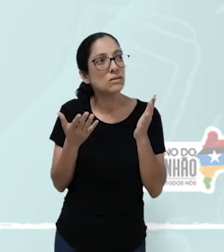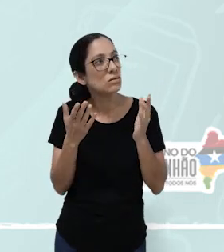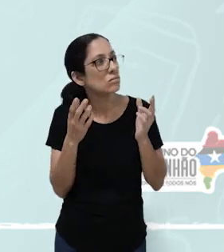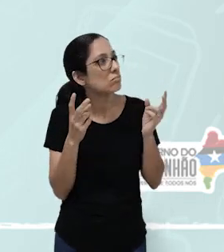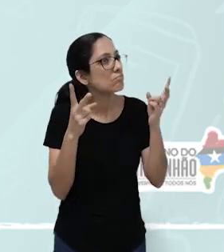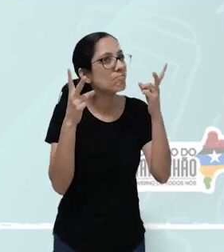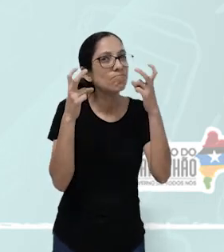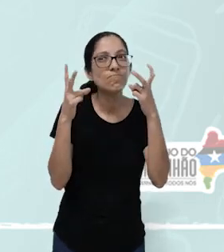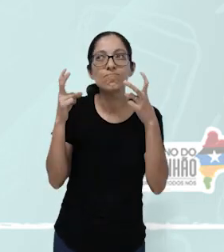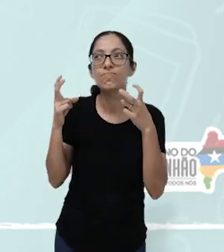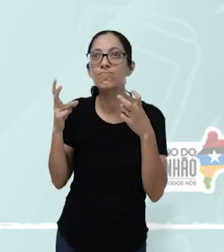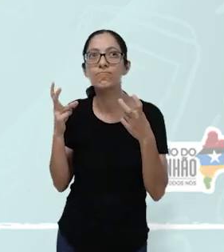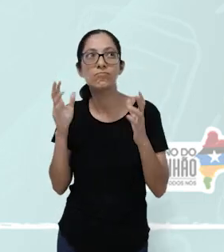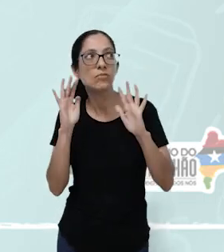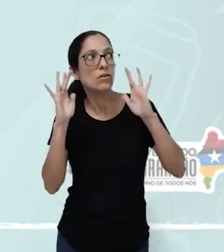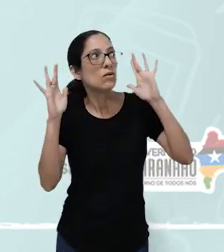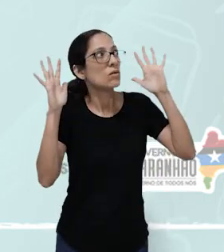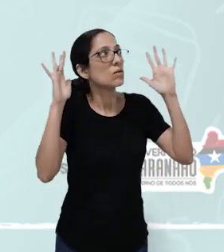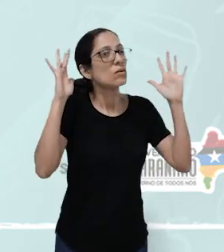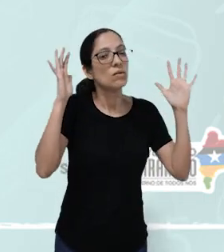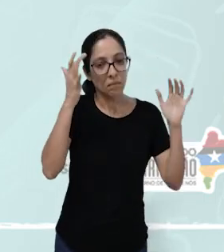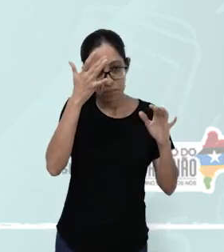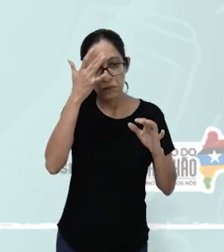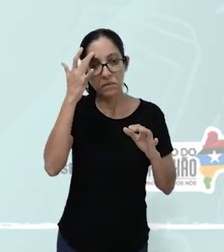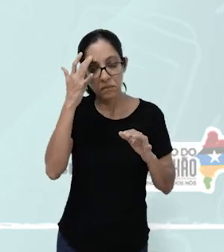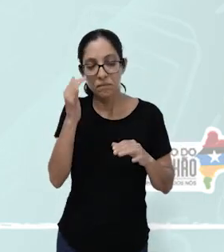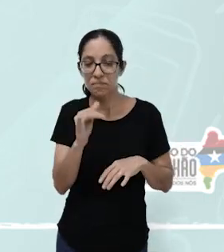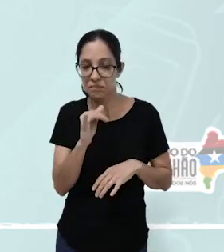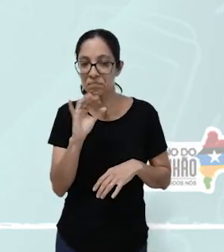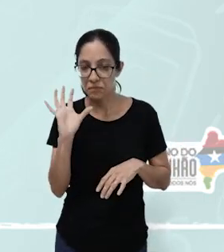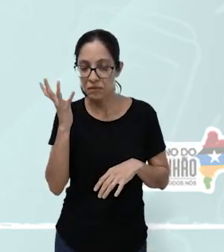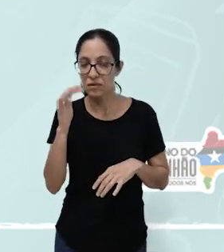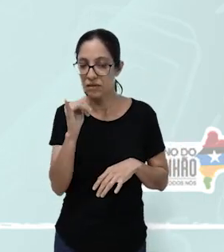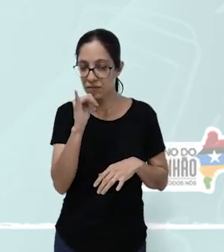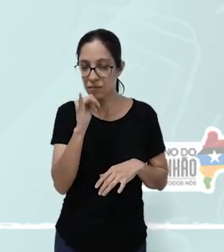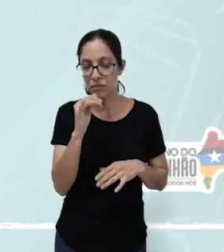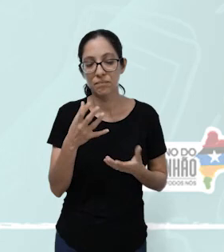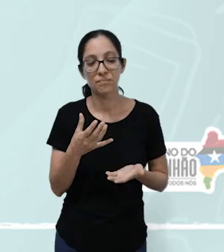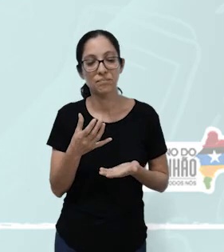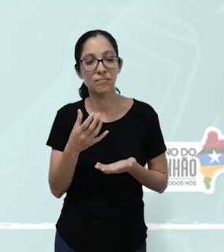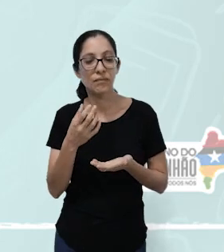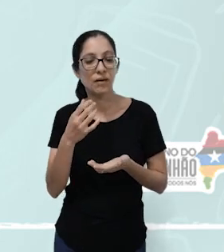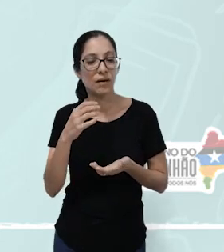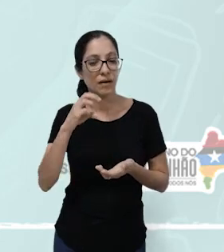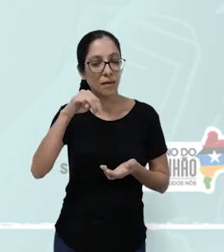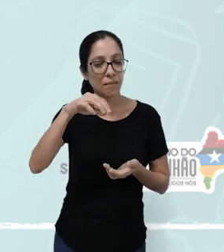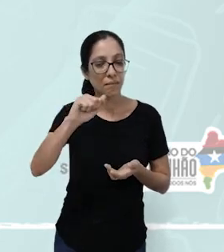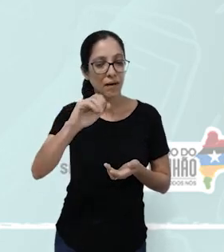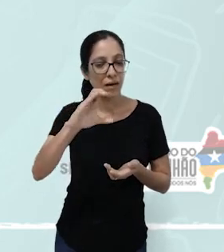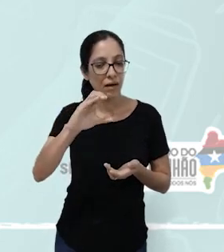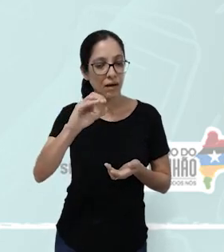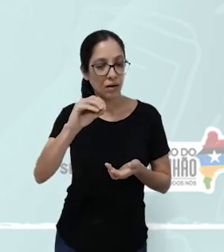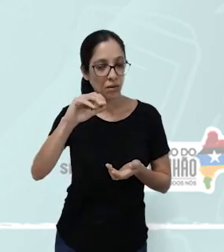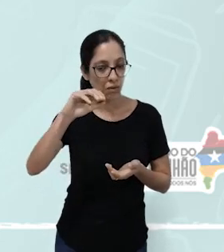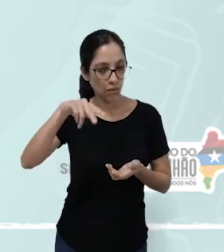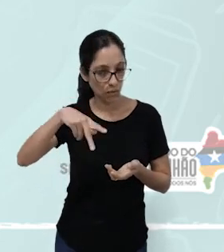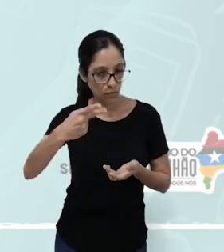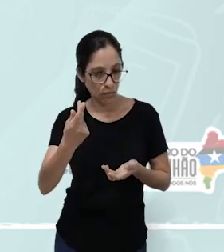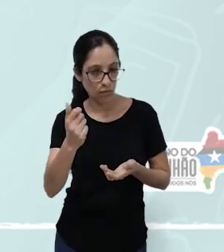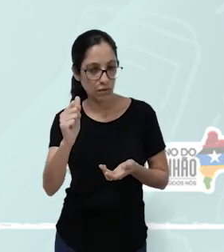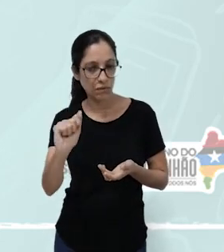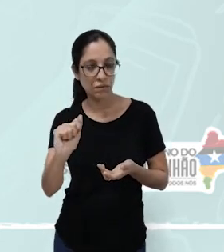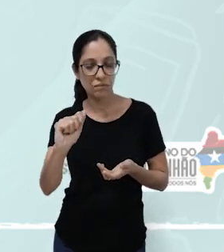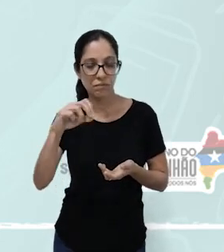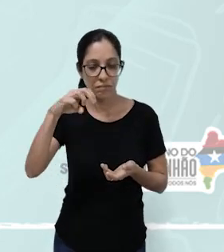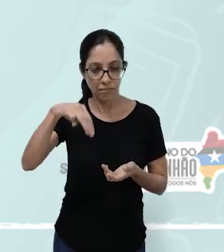alucinações, entre outros. São exemplos dessas drogas: a maconha, as drogas sintéticas como o êxtase e o